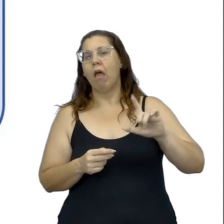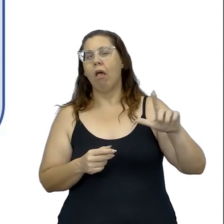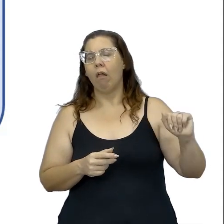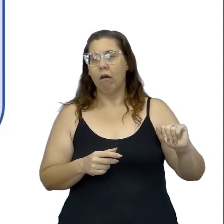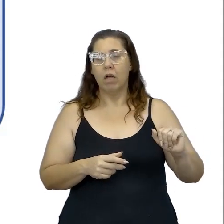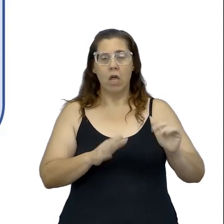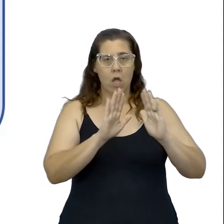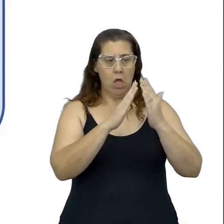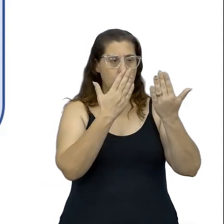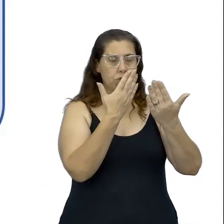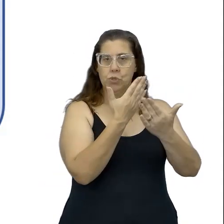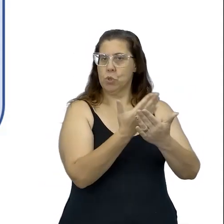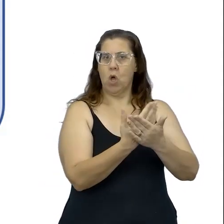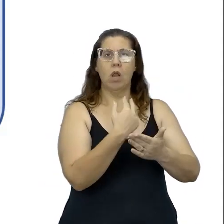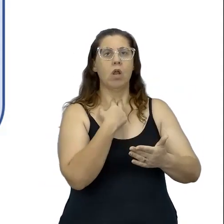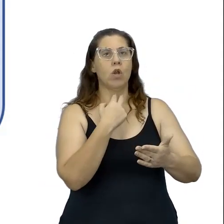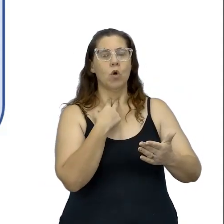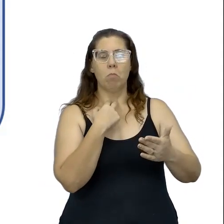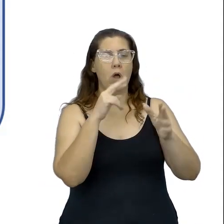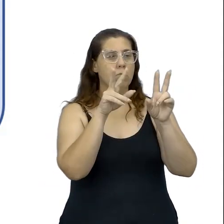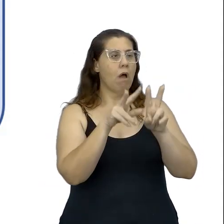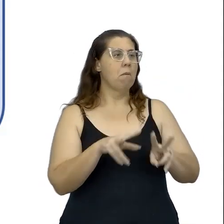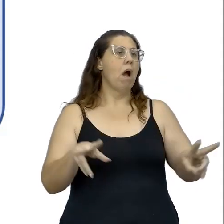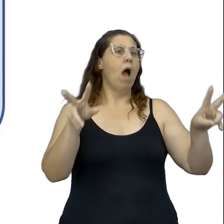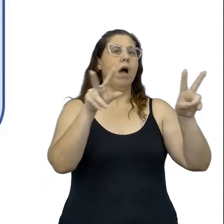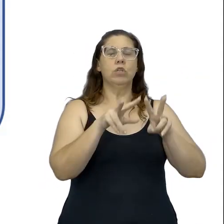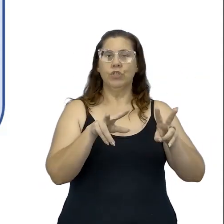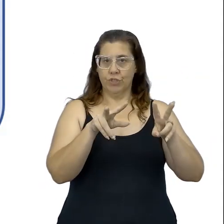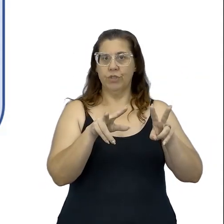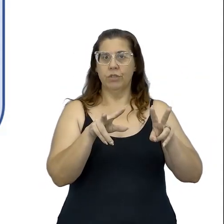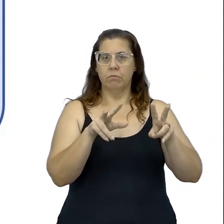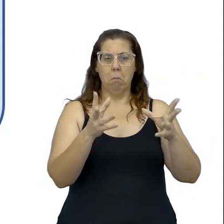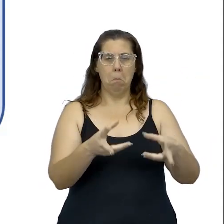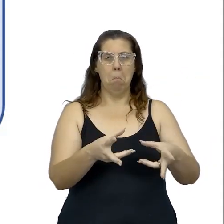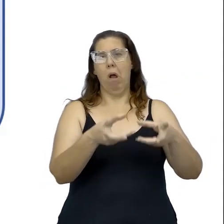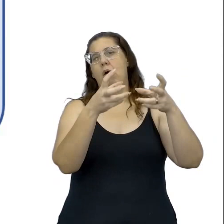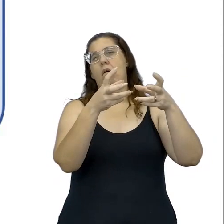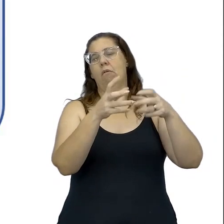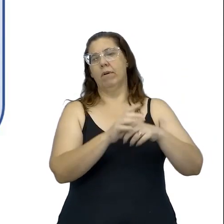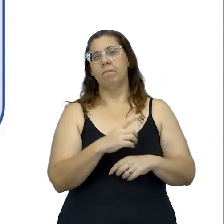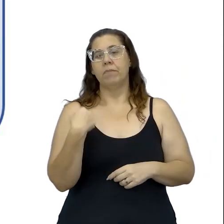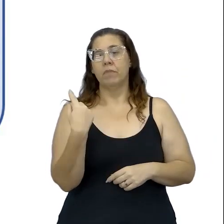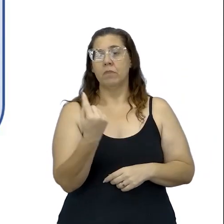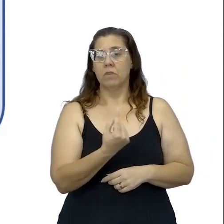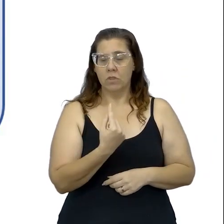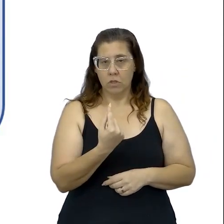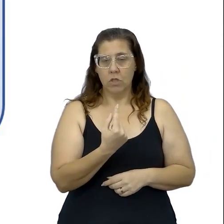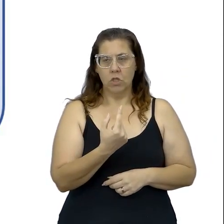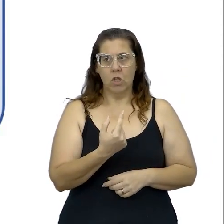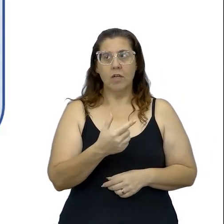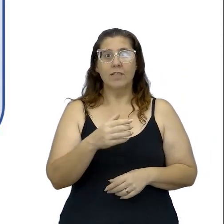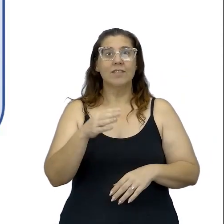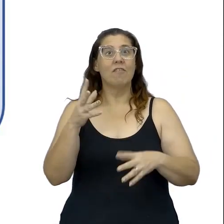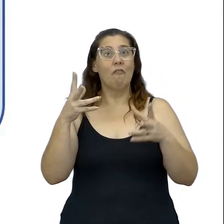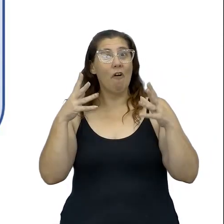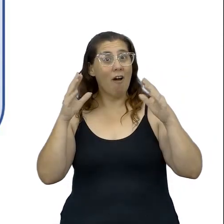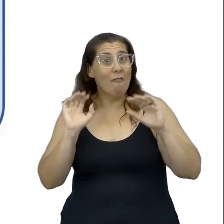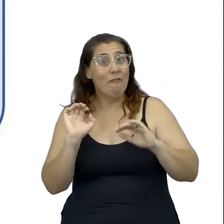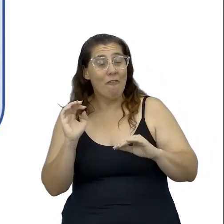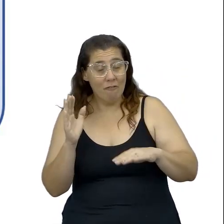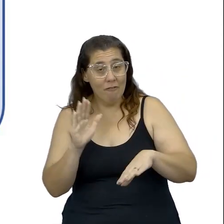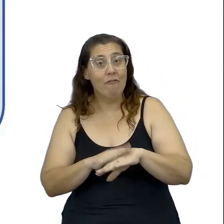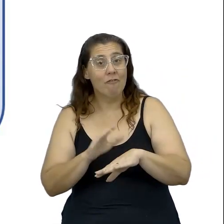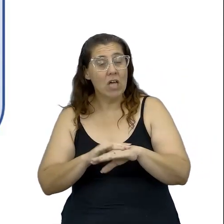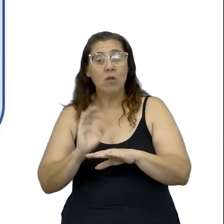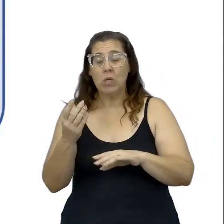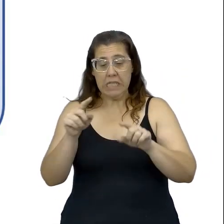pode negligenciar a leitura de imagens. E muitas vezes nós mesmos acabamos fazendo isso na sala de aula, né?